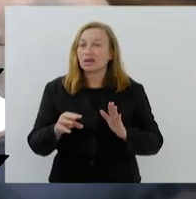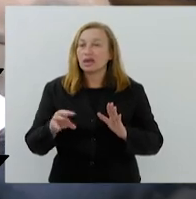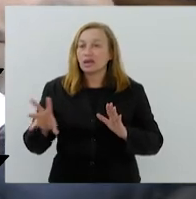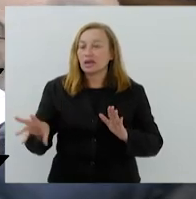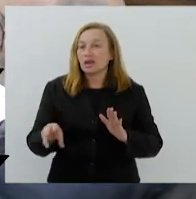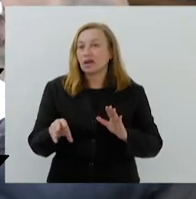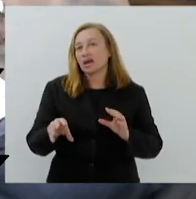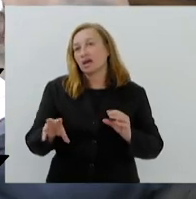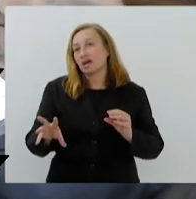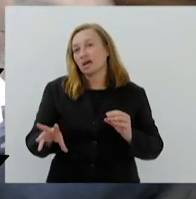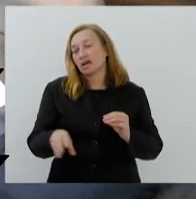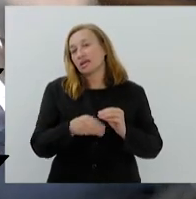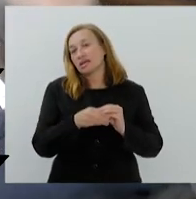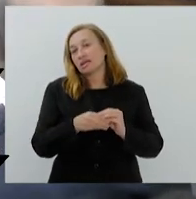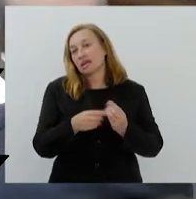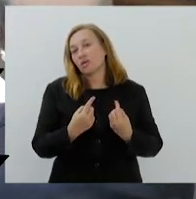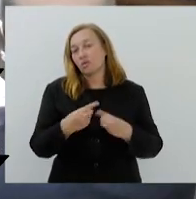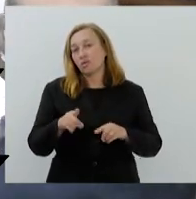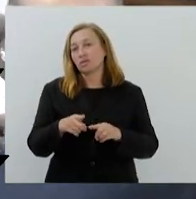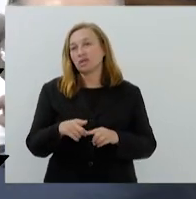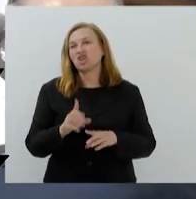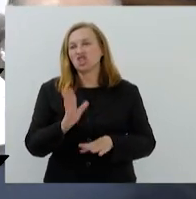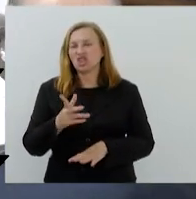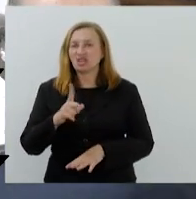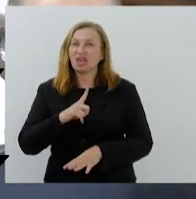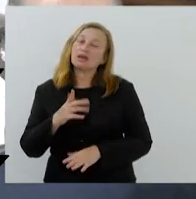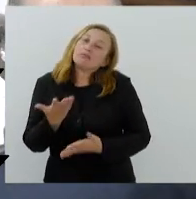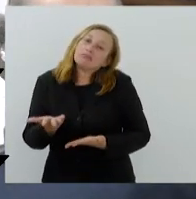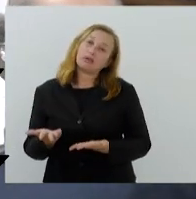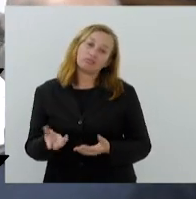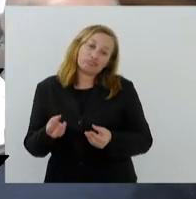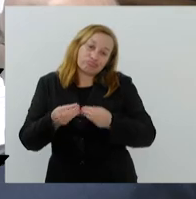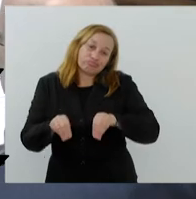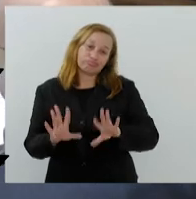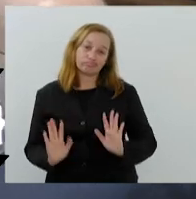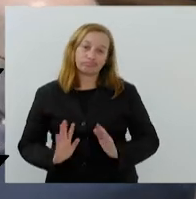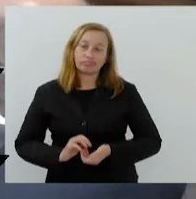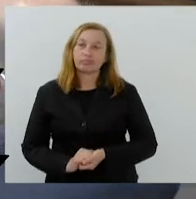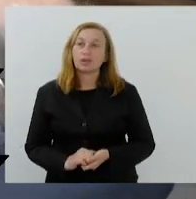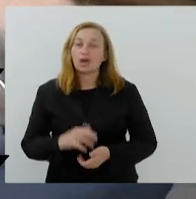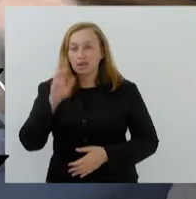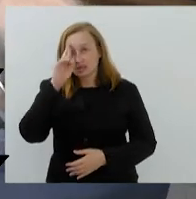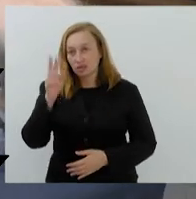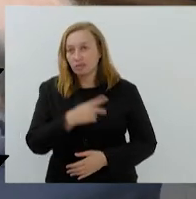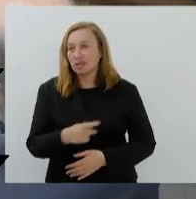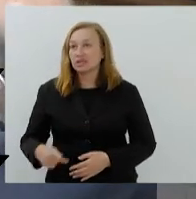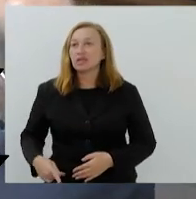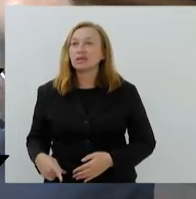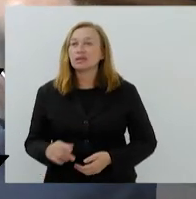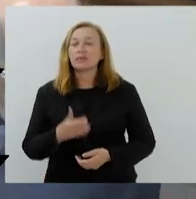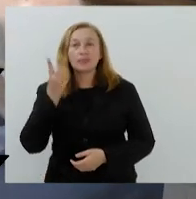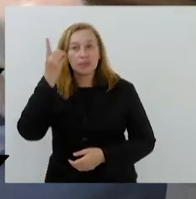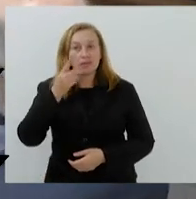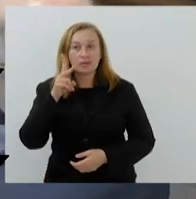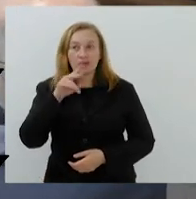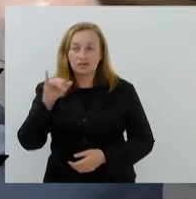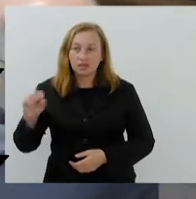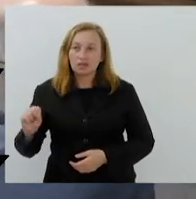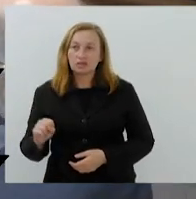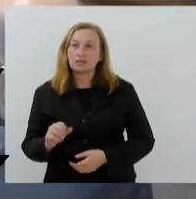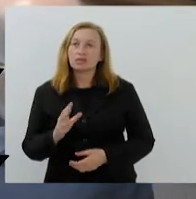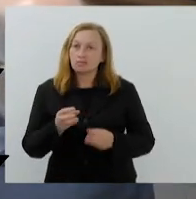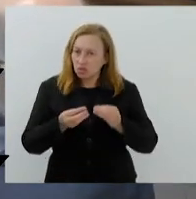ou não? Já tem? Então está prejudicado. Senhor presidente. Deputado Rosolino. Está